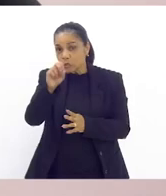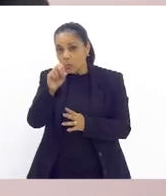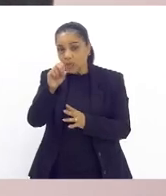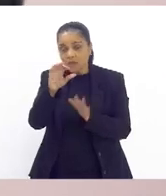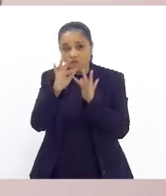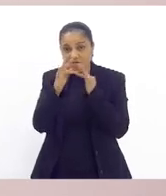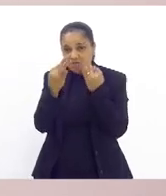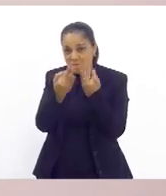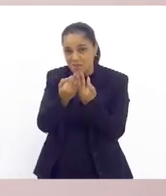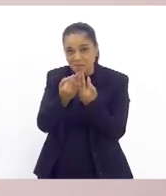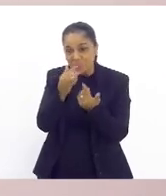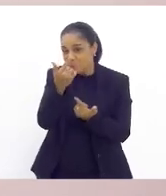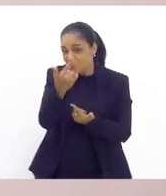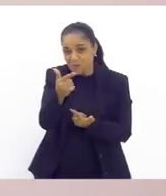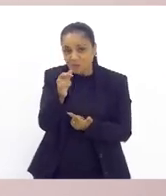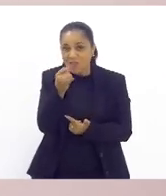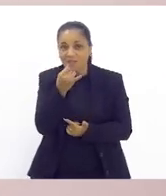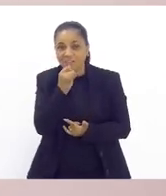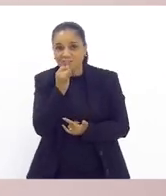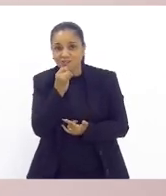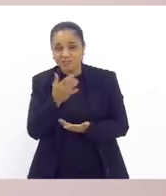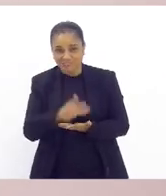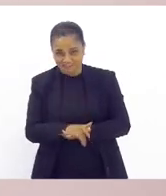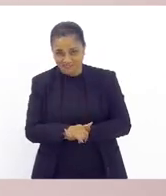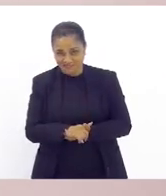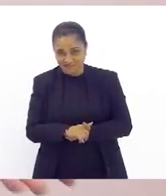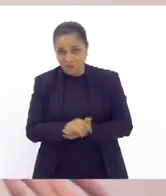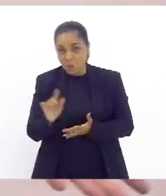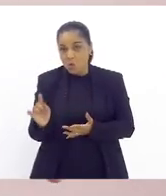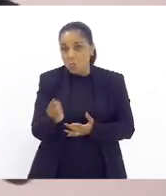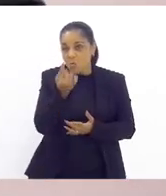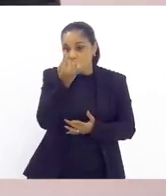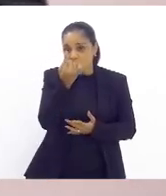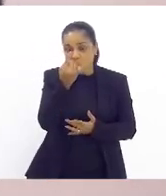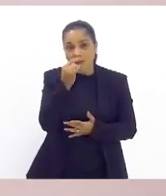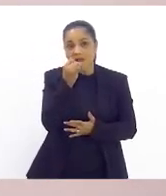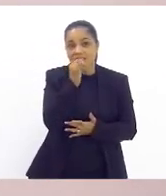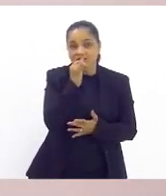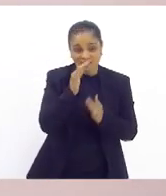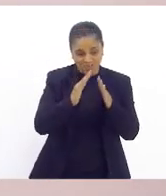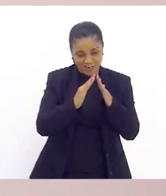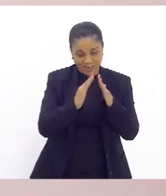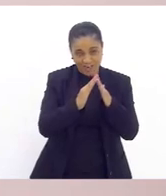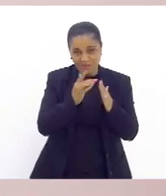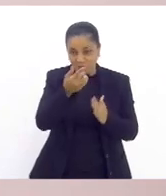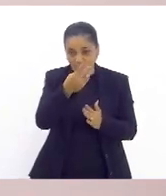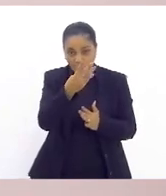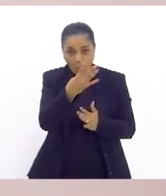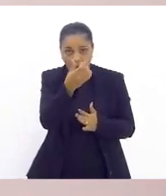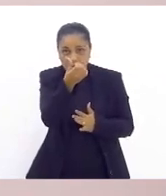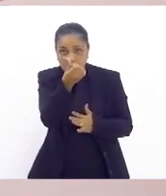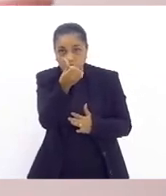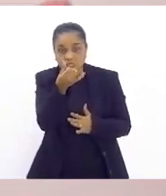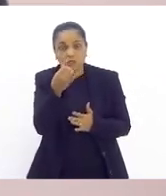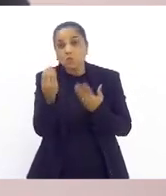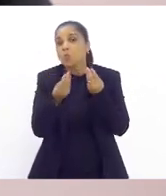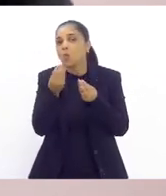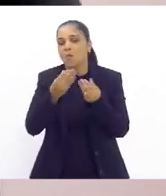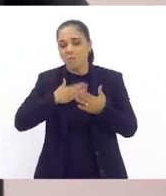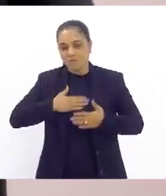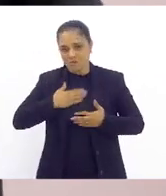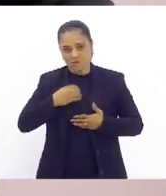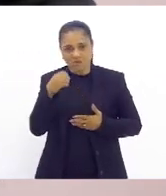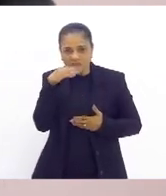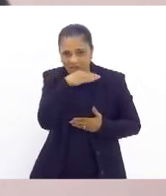essas pessoas vivem isso diariamente porque a energia de uma casa dividida para tantas pessoas é impossível uma pessoa tomar banho quente